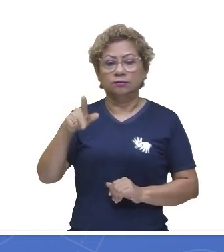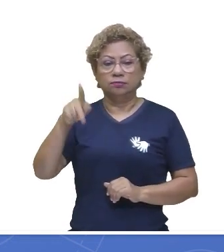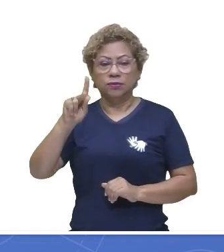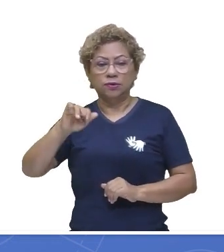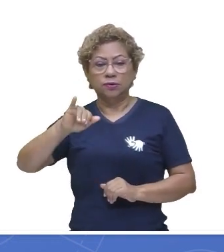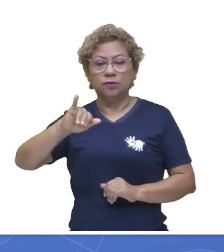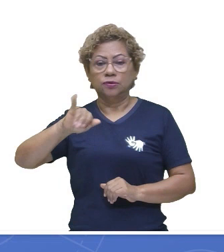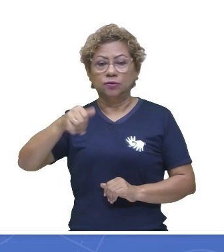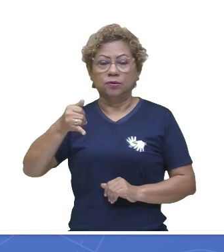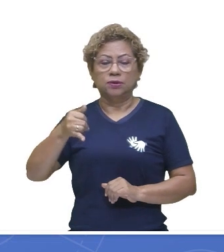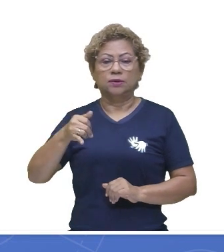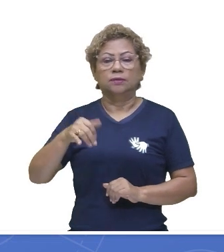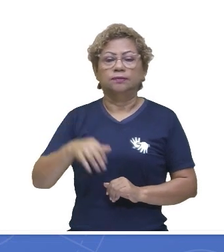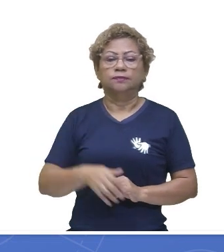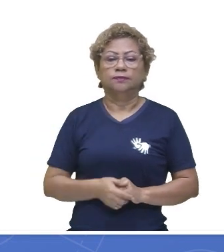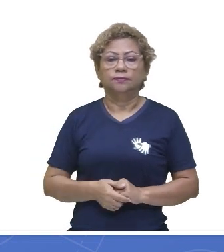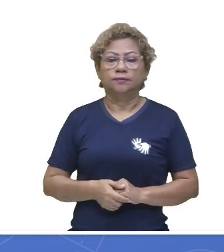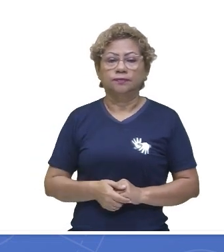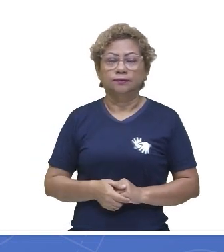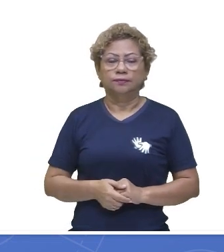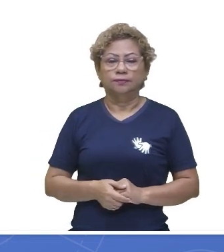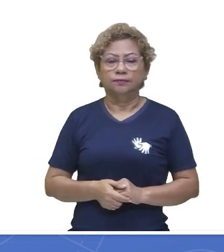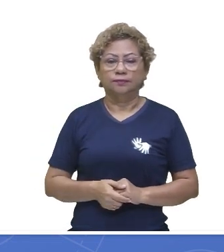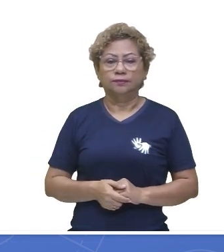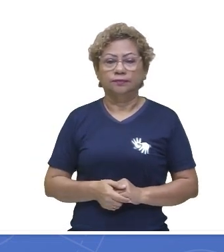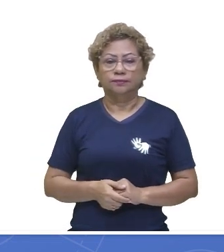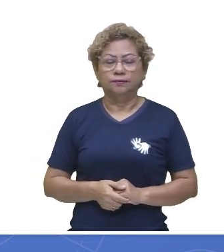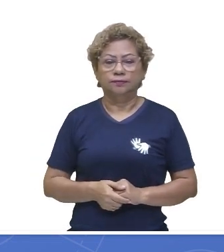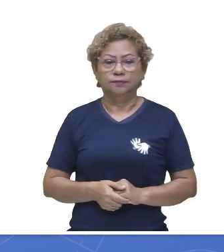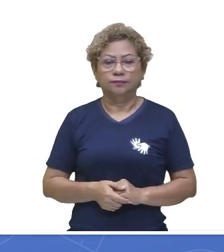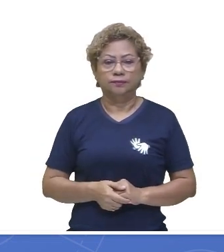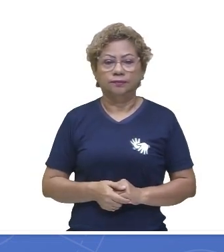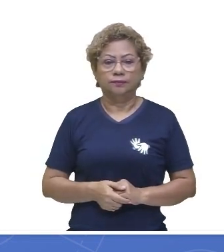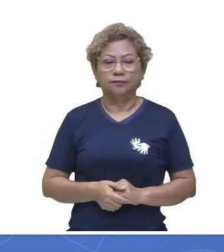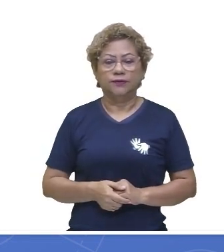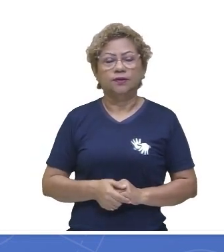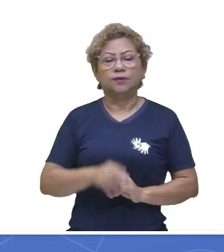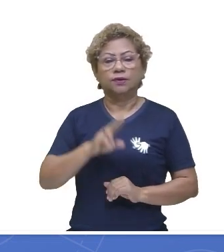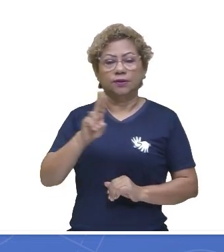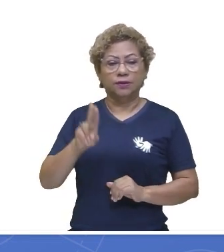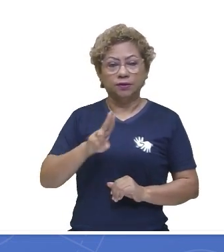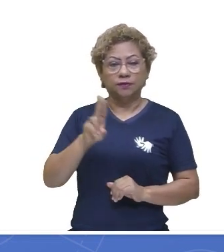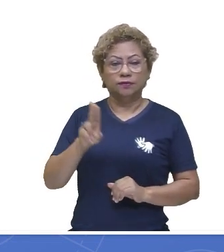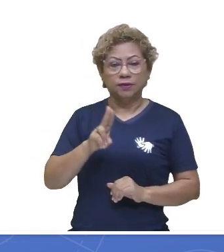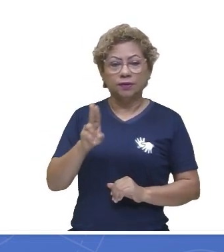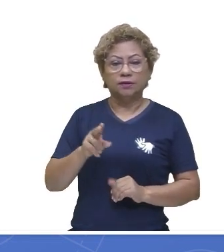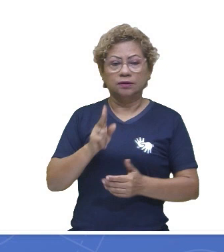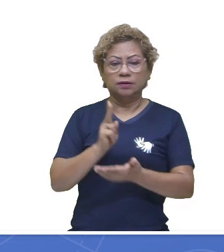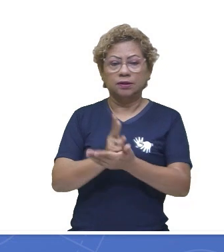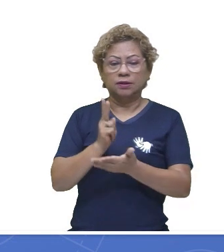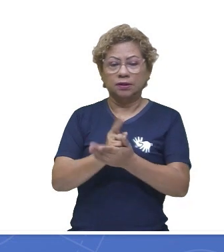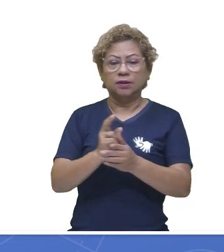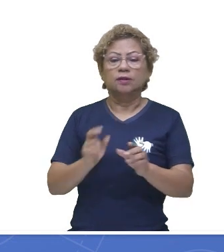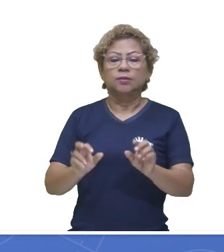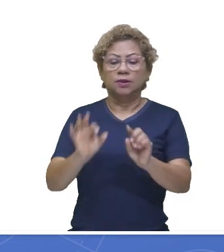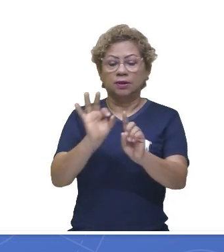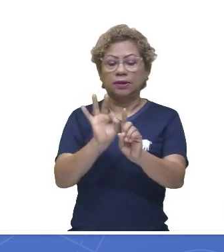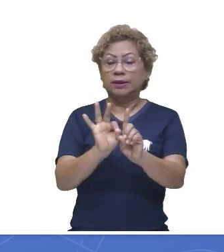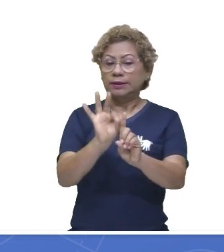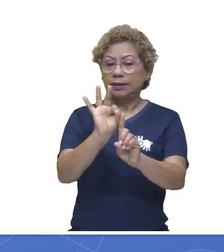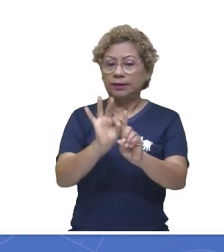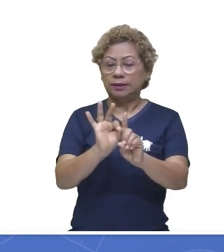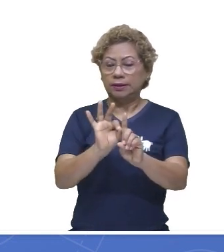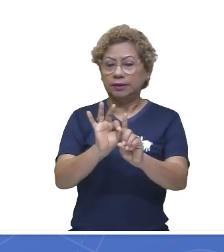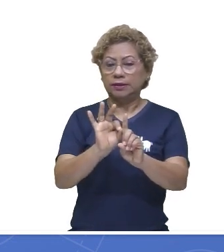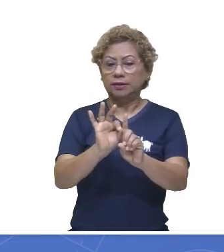eu falei, usualmente, né, de uma maneira usual, nós utilizamos a caloria por grau Celsius, tá certo? Vamos aqui